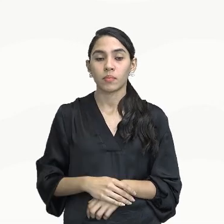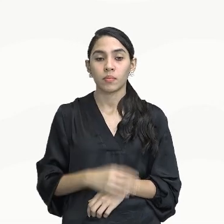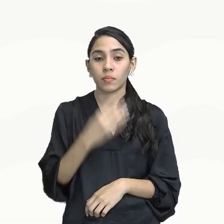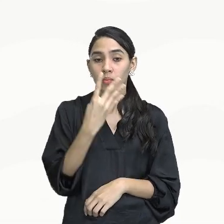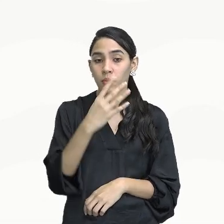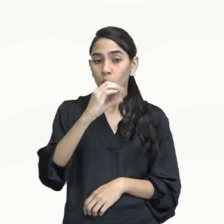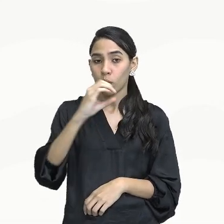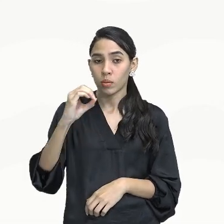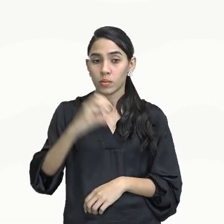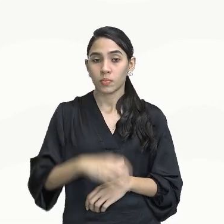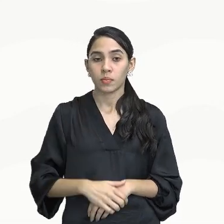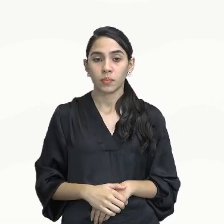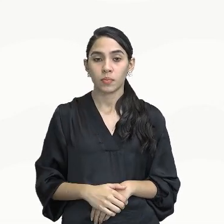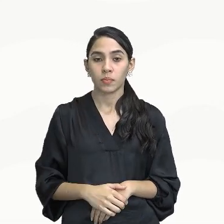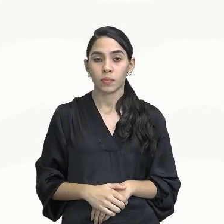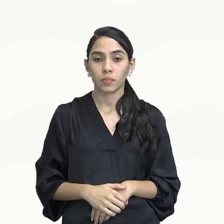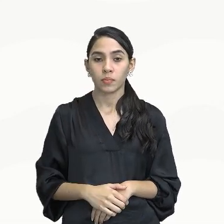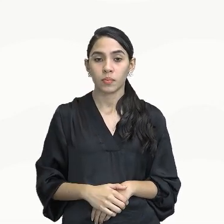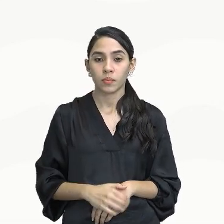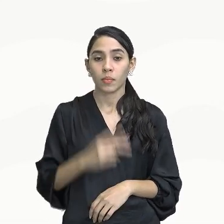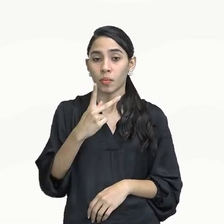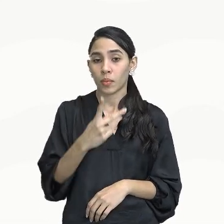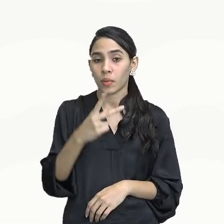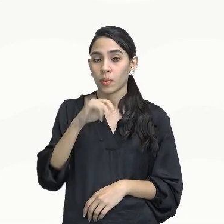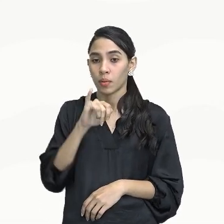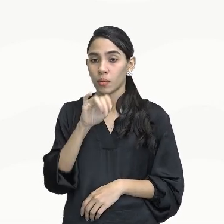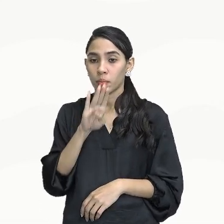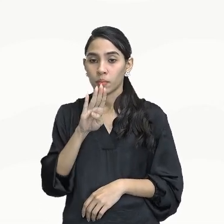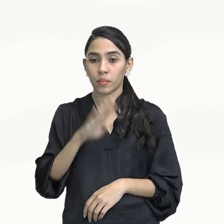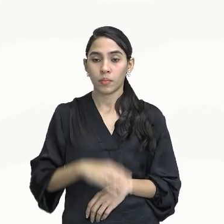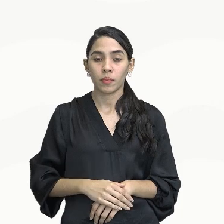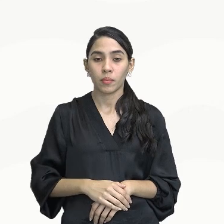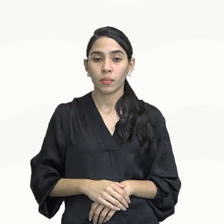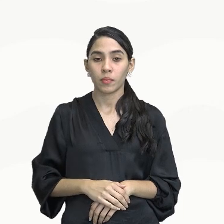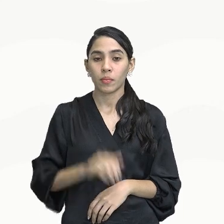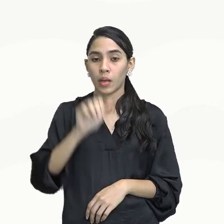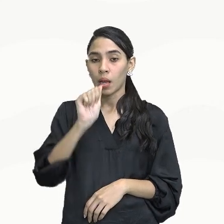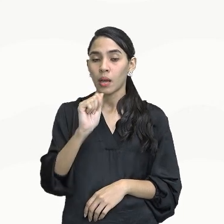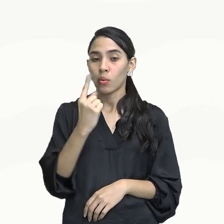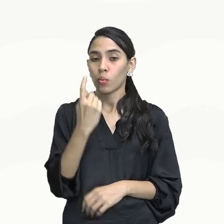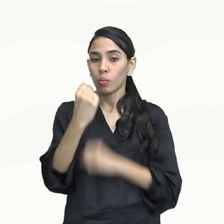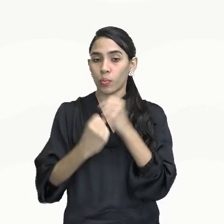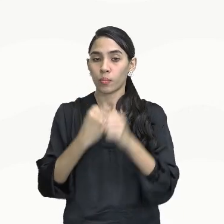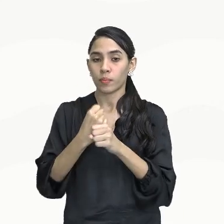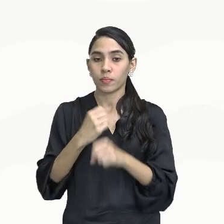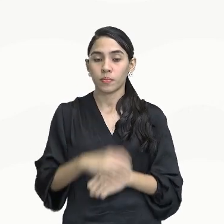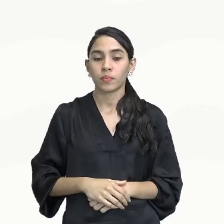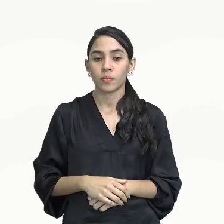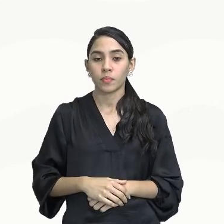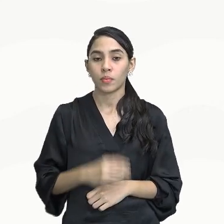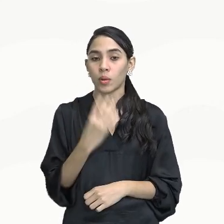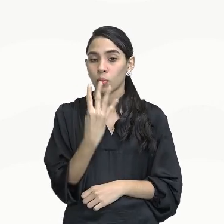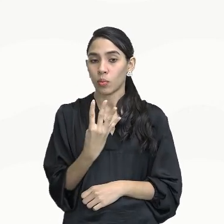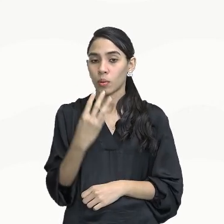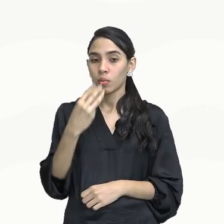400 e o PIB desse país A no ano 1 foi de